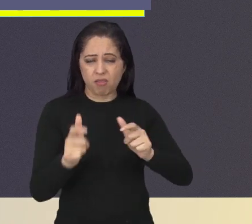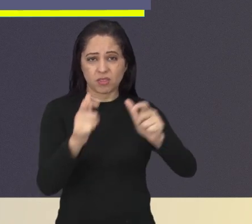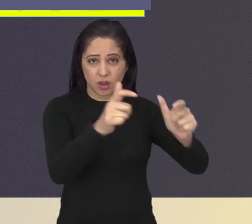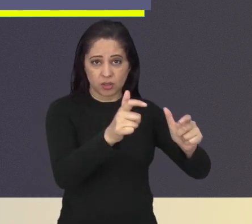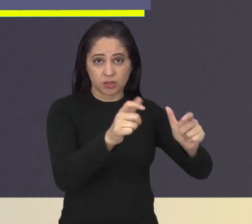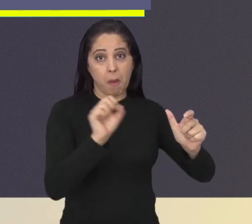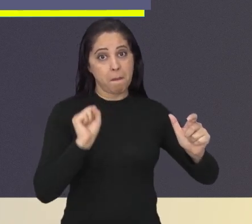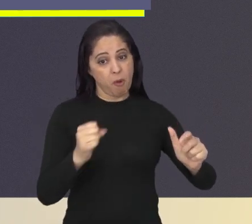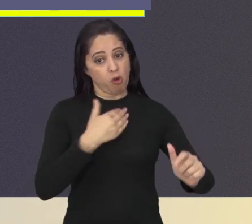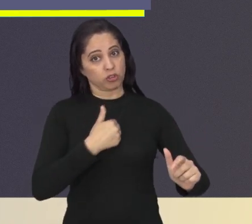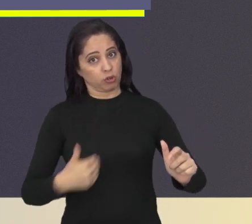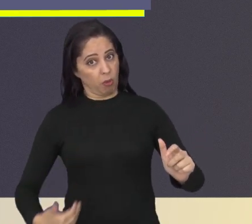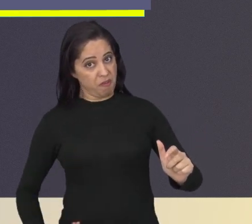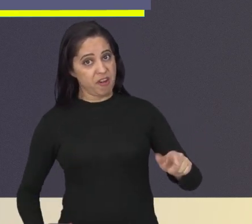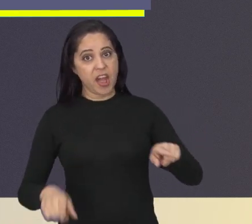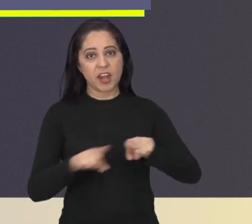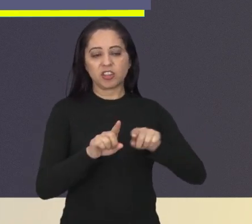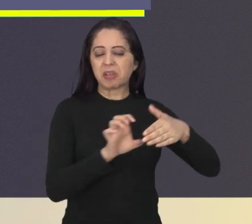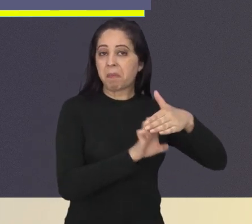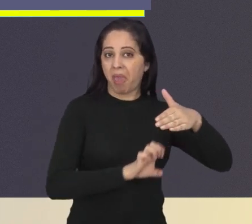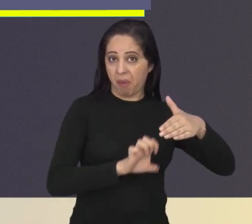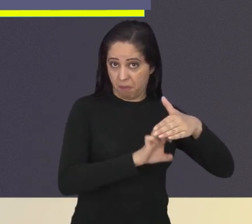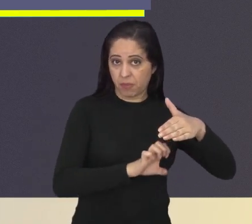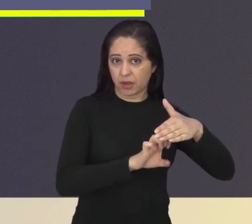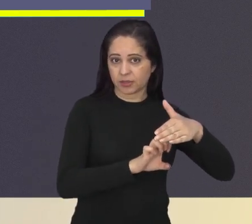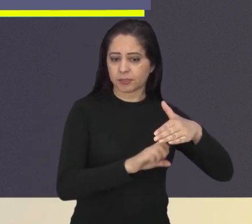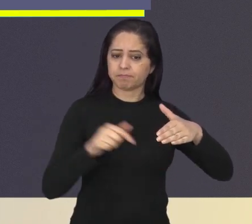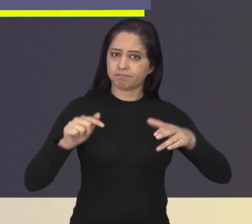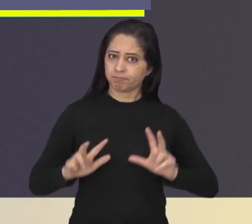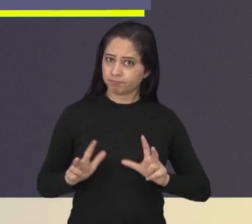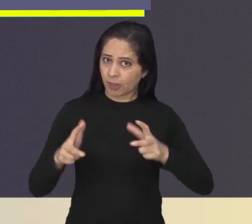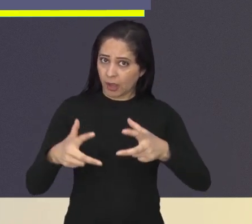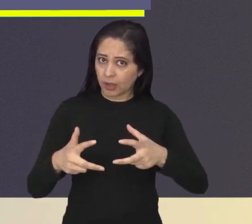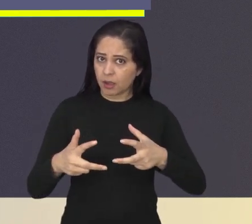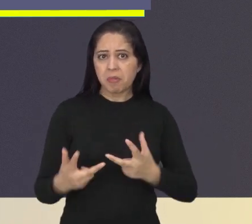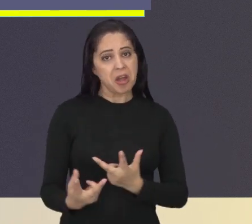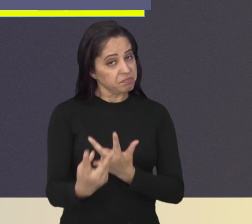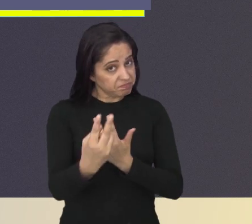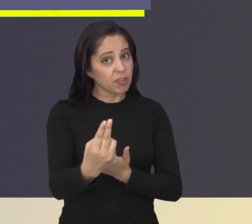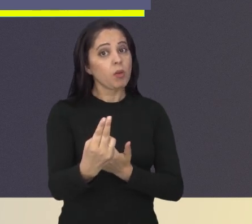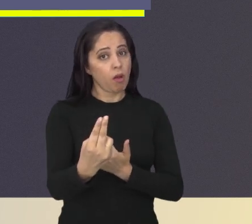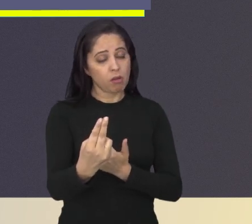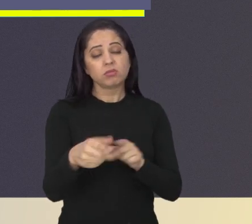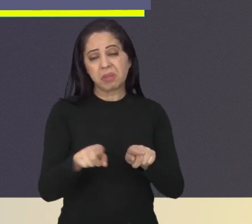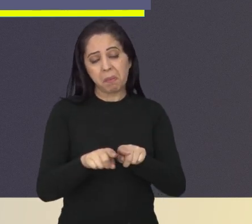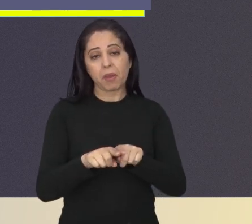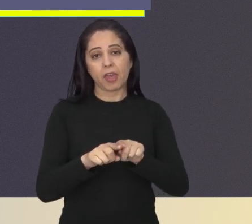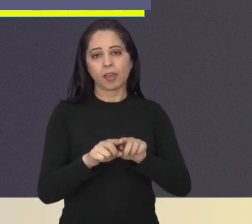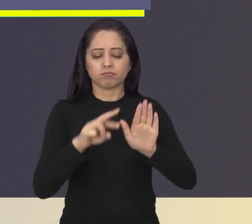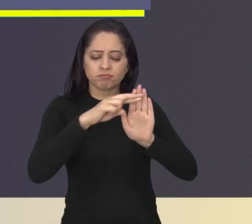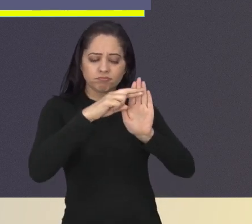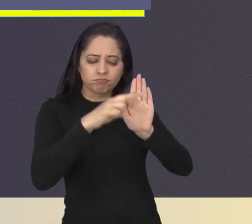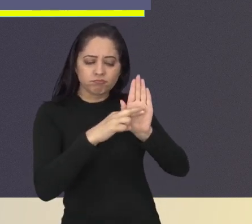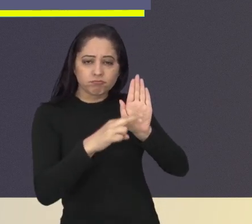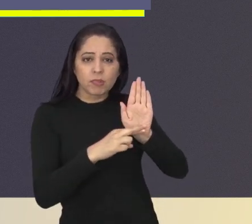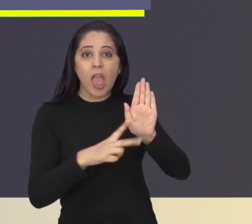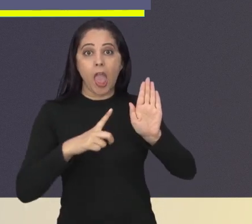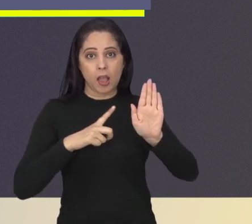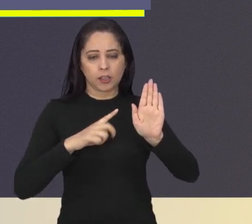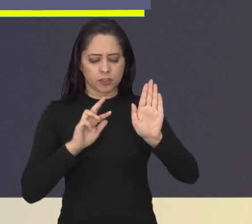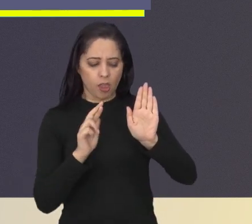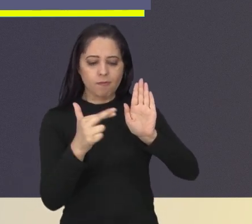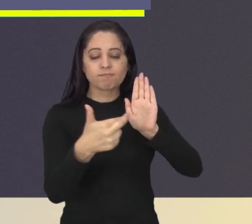campos, tanto do poder público como da iniciativa privada. Na Câmara não poderia ser diferente. O regimento interno